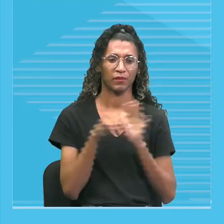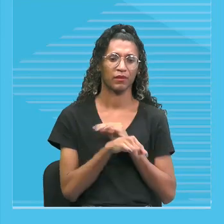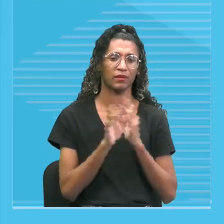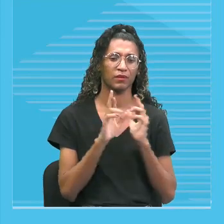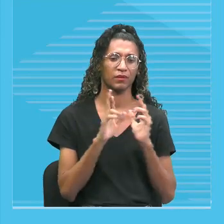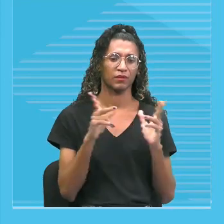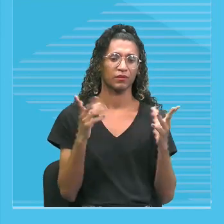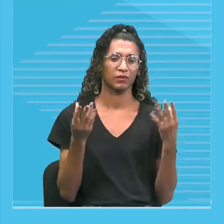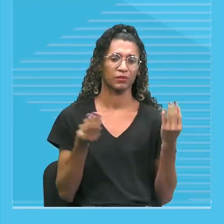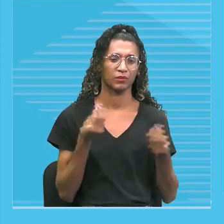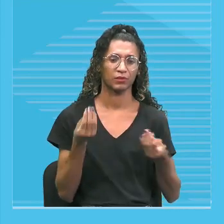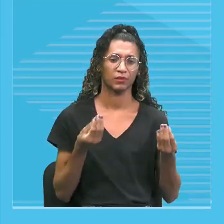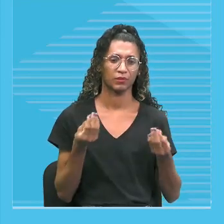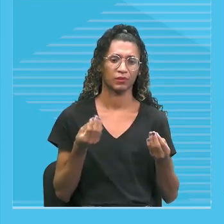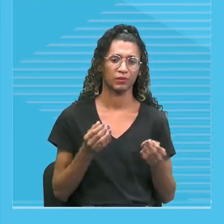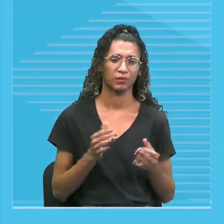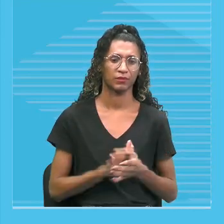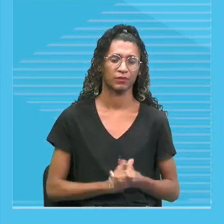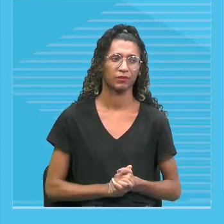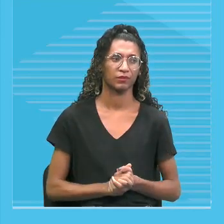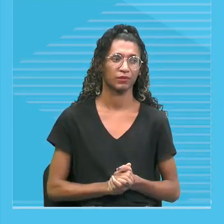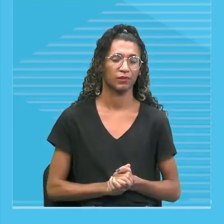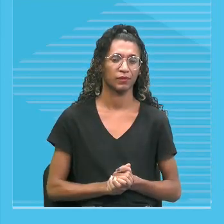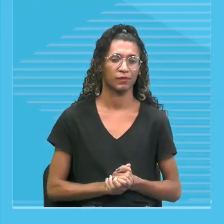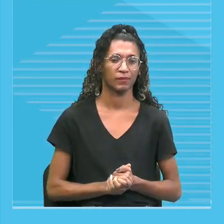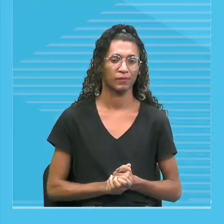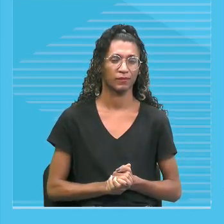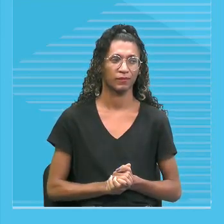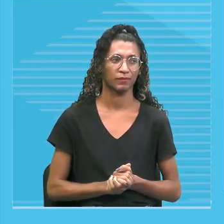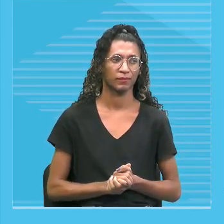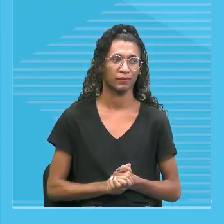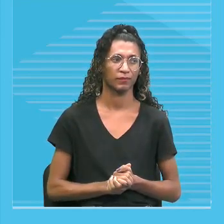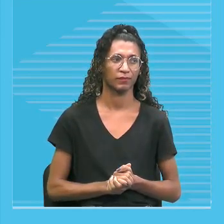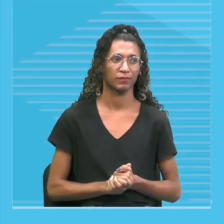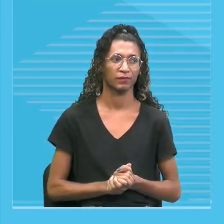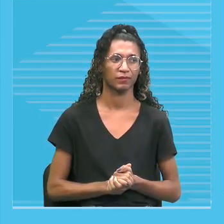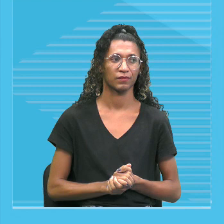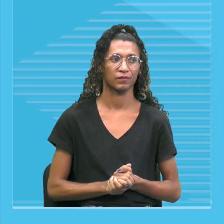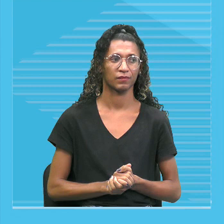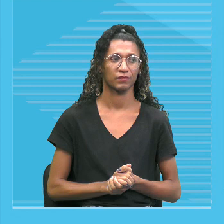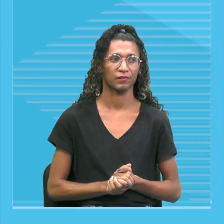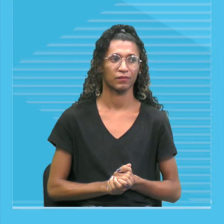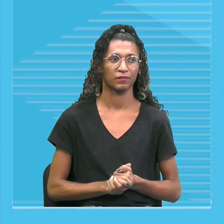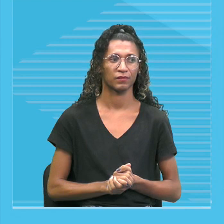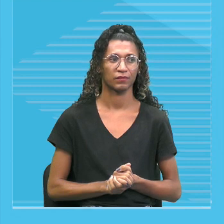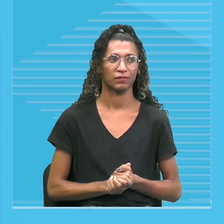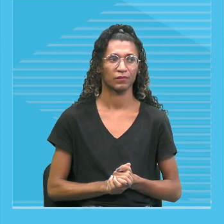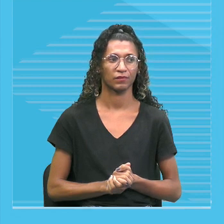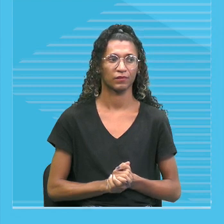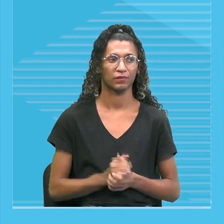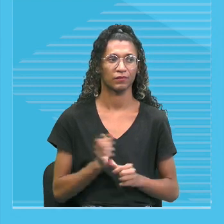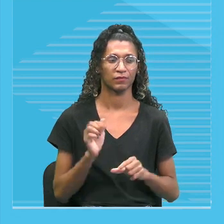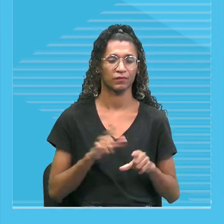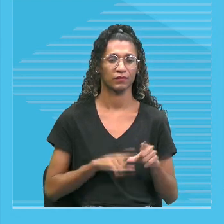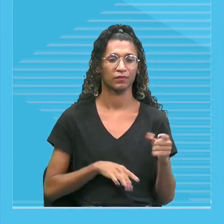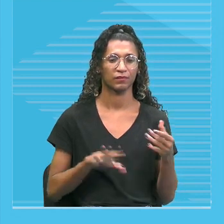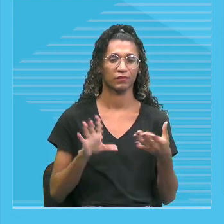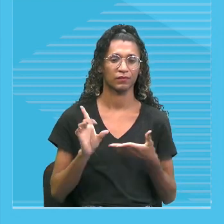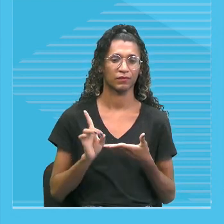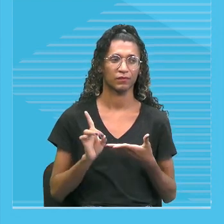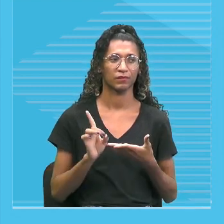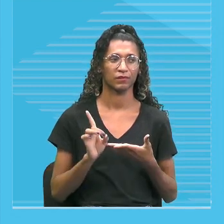tá essas coisas aqui Mas vamos lá dá-me um passo letra D dá-me um